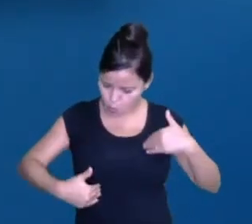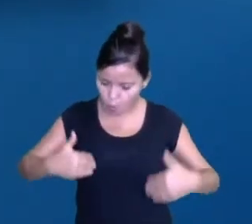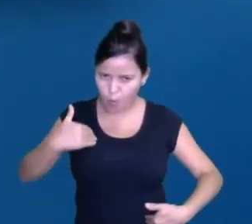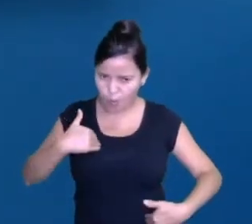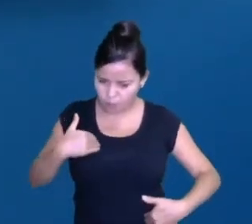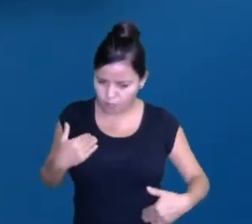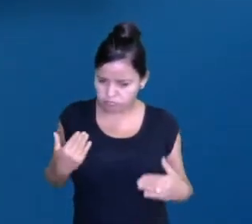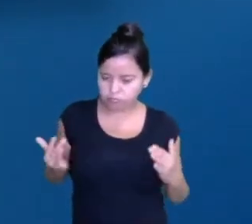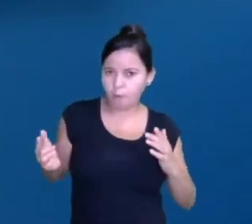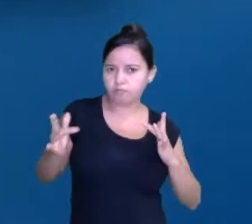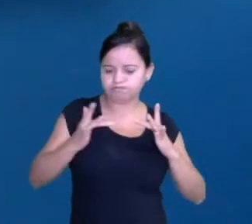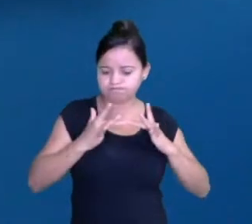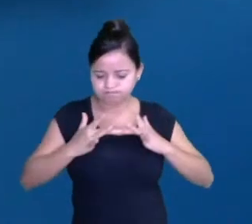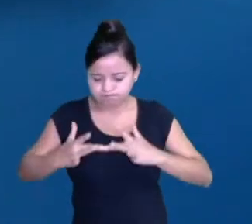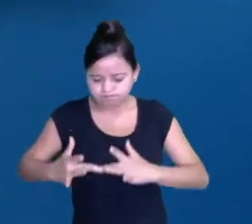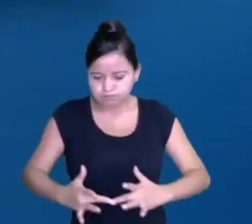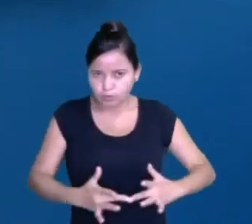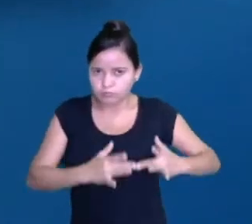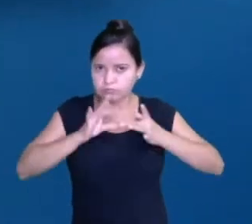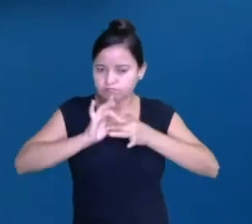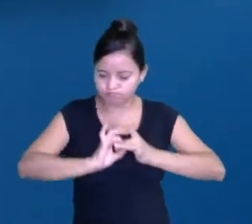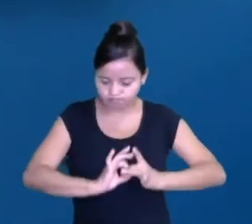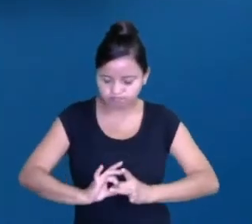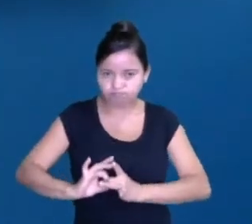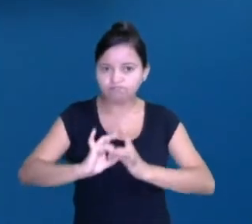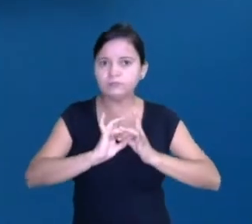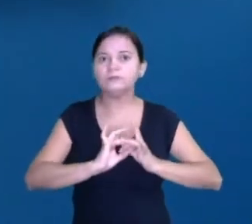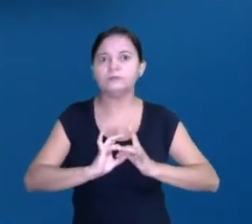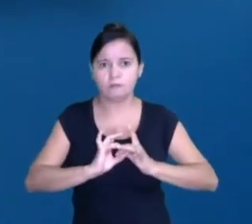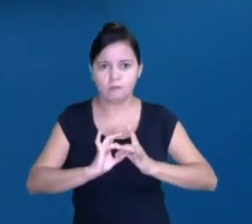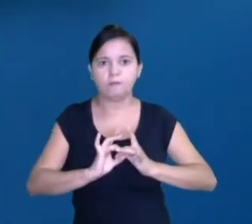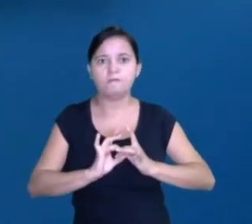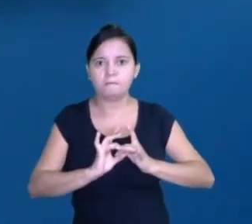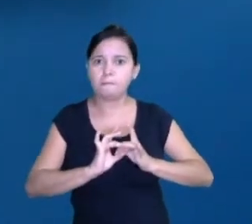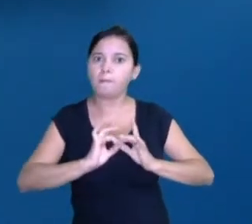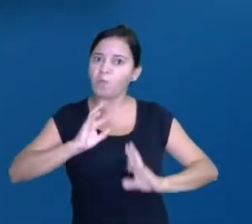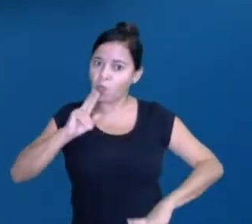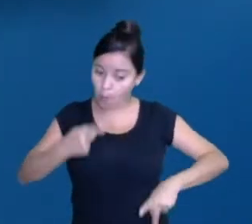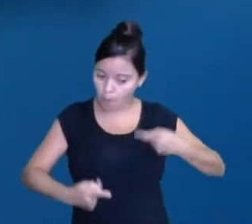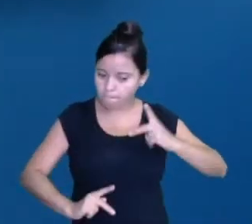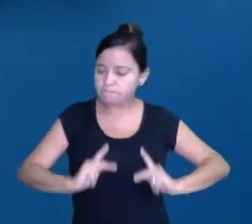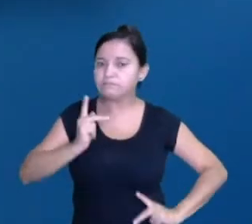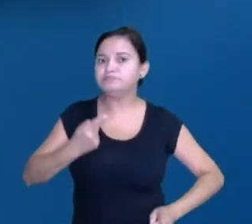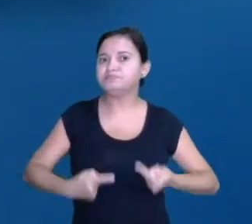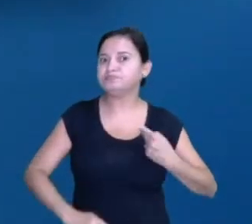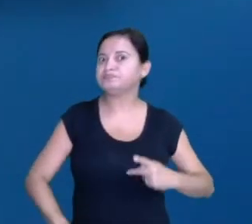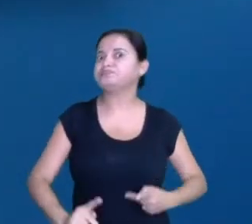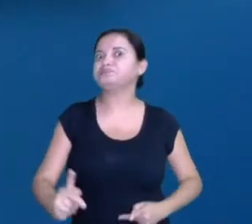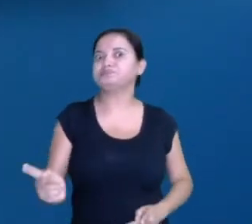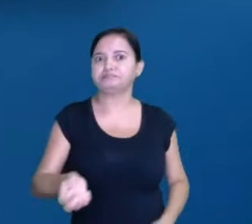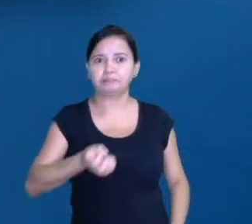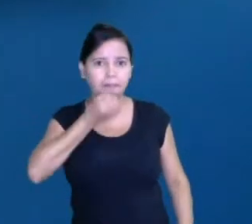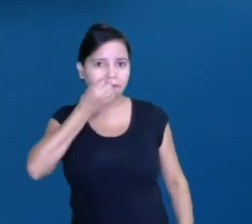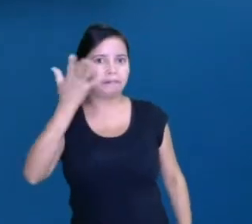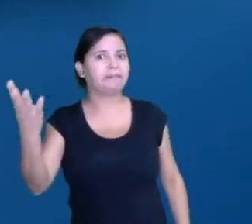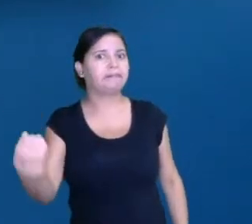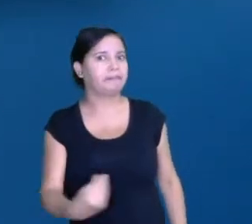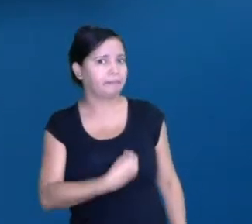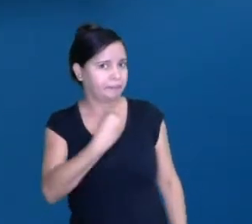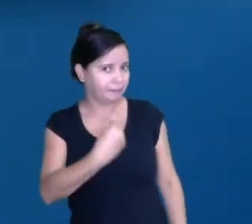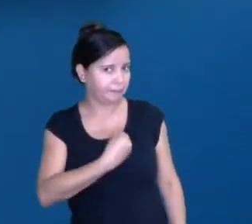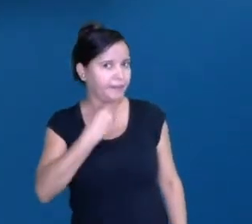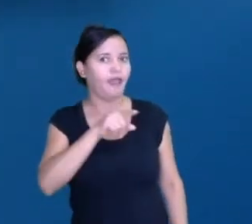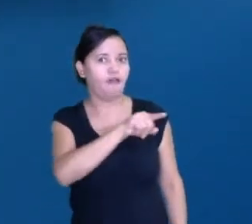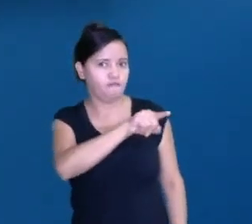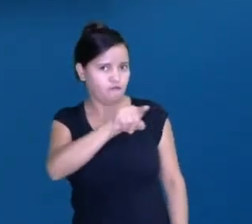dos hormônios com a nossa qualidade de vida. Você deve sair daqui com essas ideias muito bem alicerçadas, muito